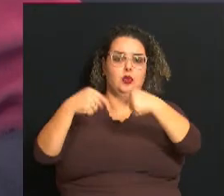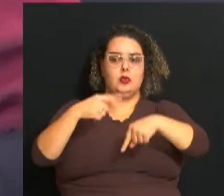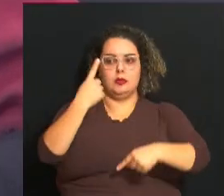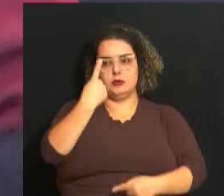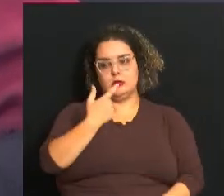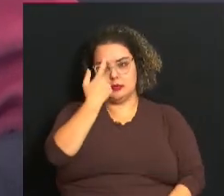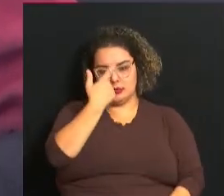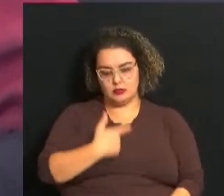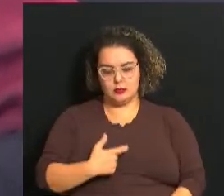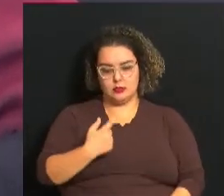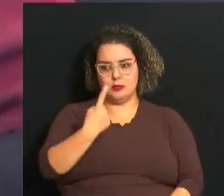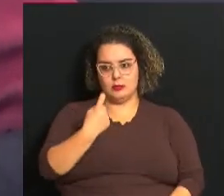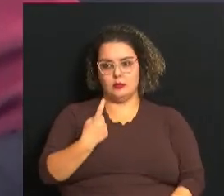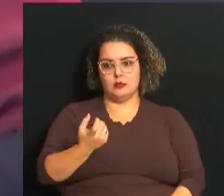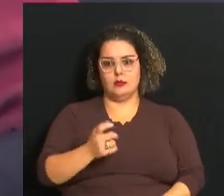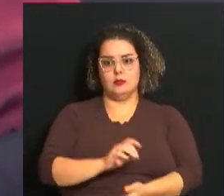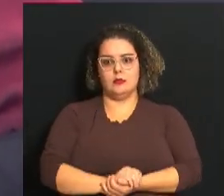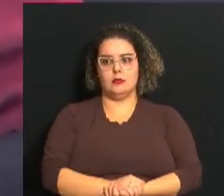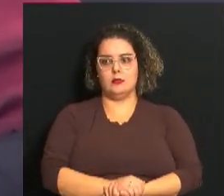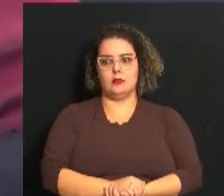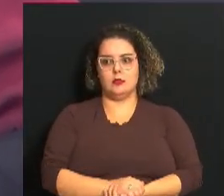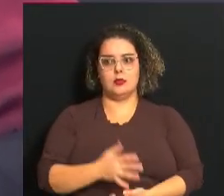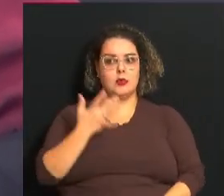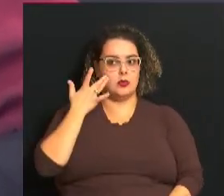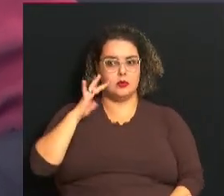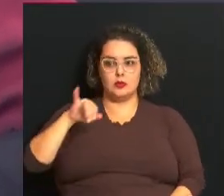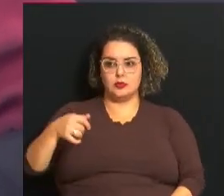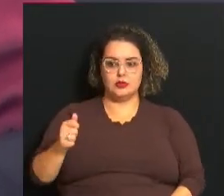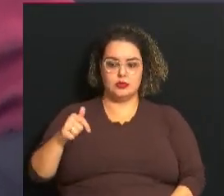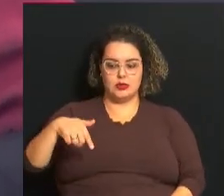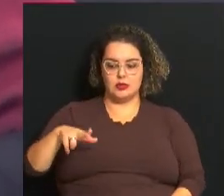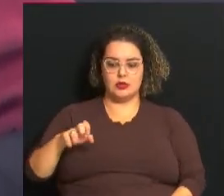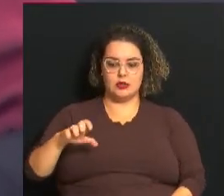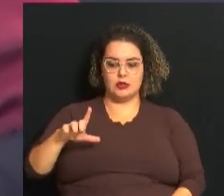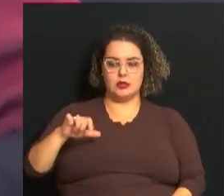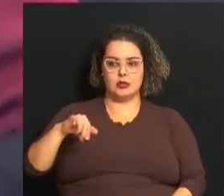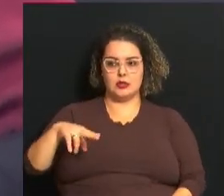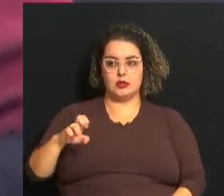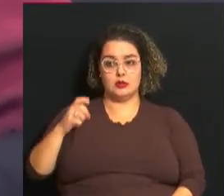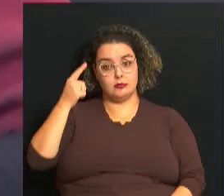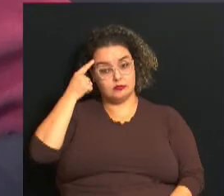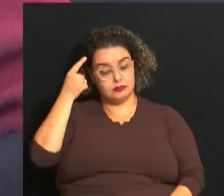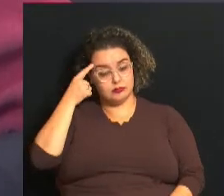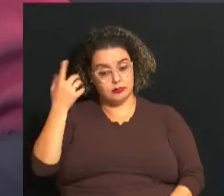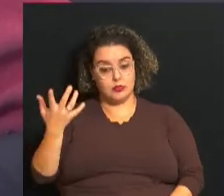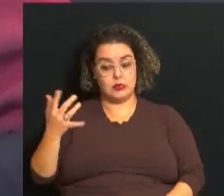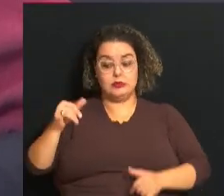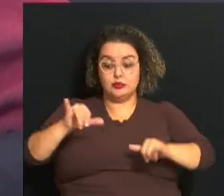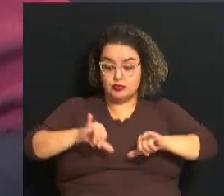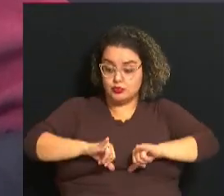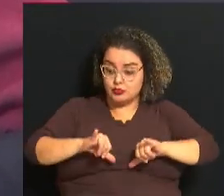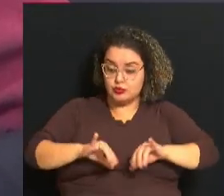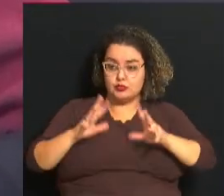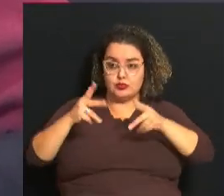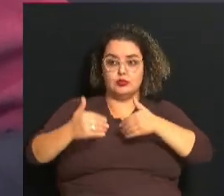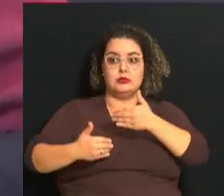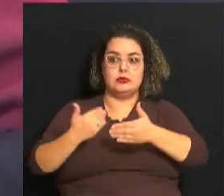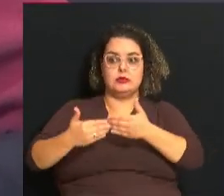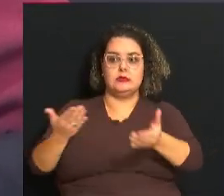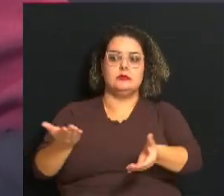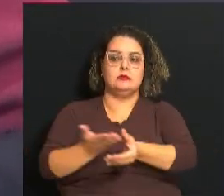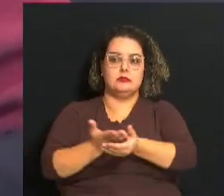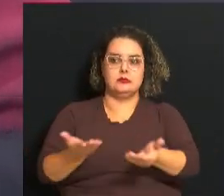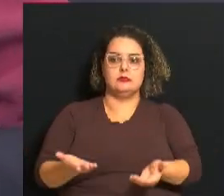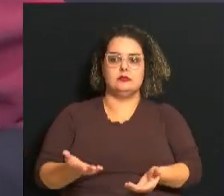certo então eu não conheço o caso da Jaqueline mas eu imagino né O que o sofrimento e todo esse processo então a gente quiser